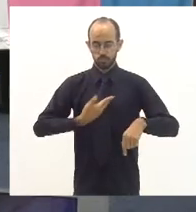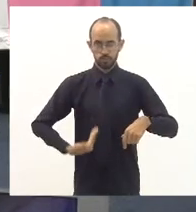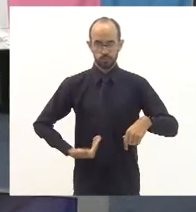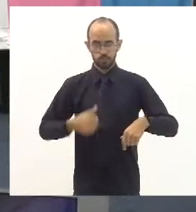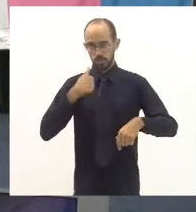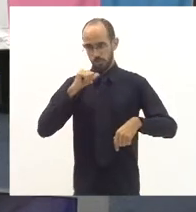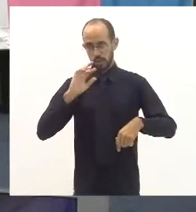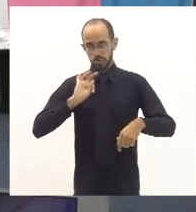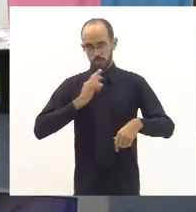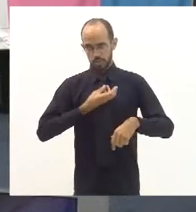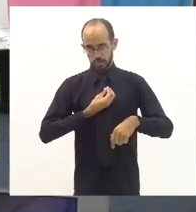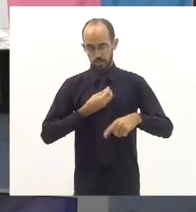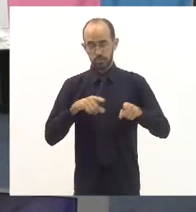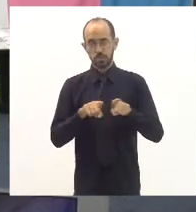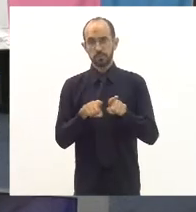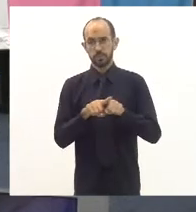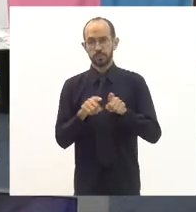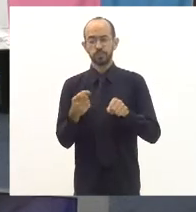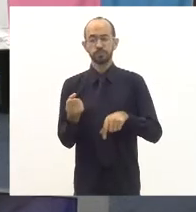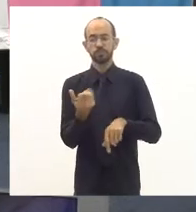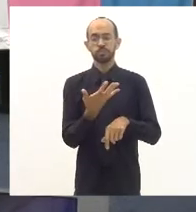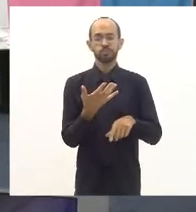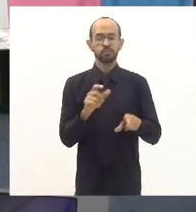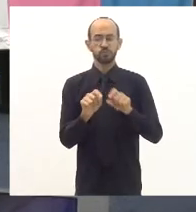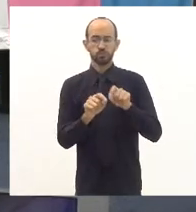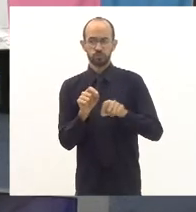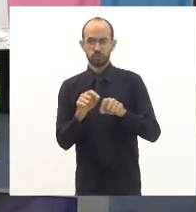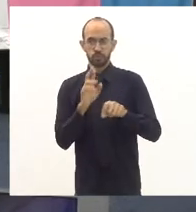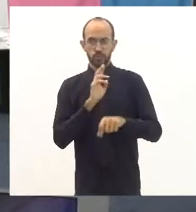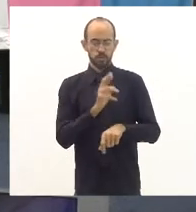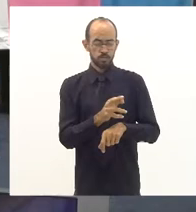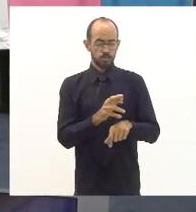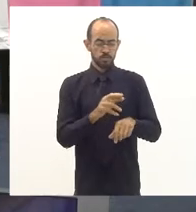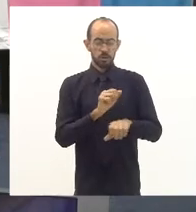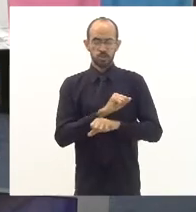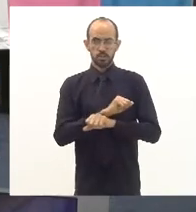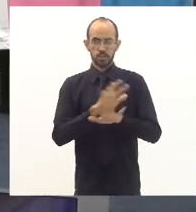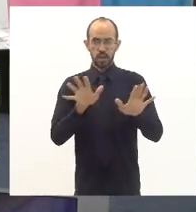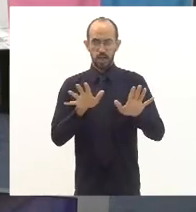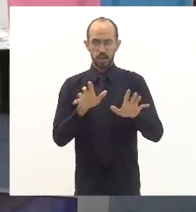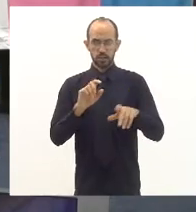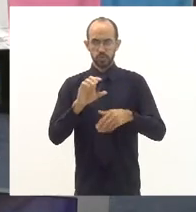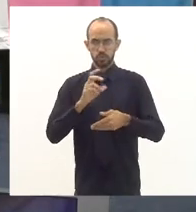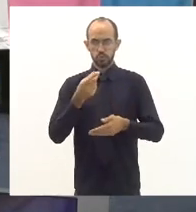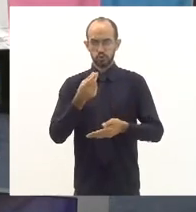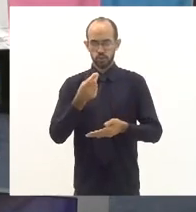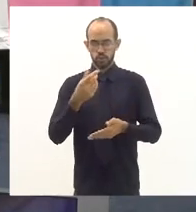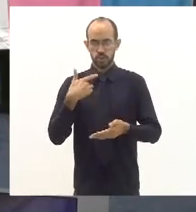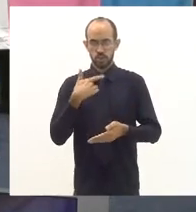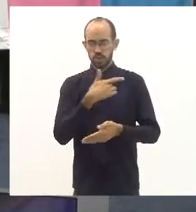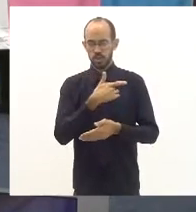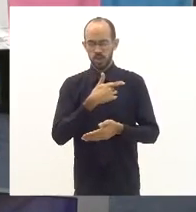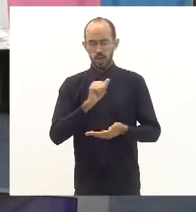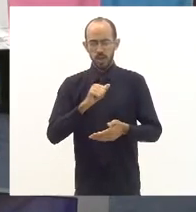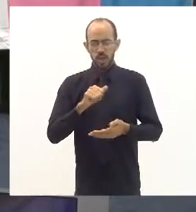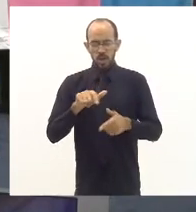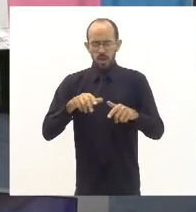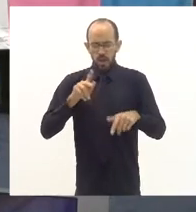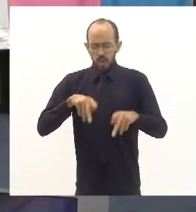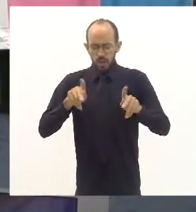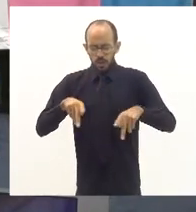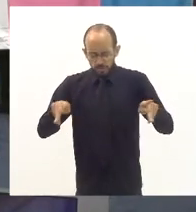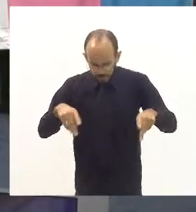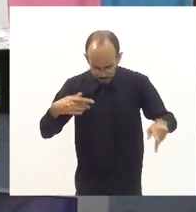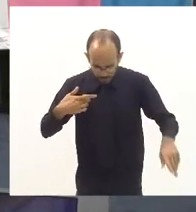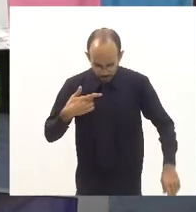E quando que a gente vai ter uma resposta, uma transparência efetiva com o dinheiro da saúde da população trans que tem que